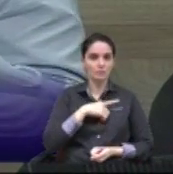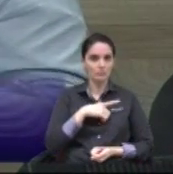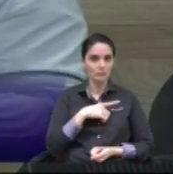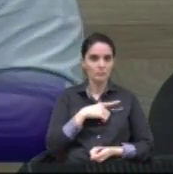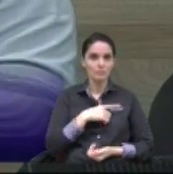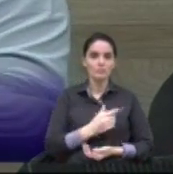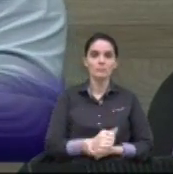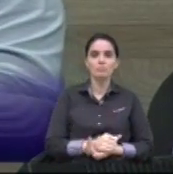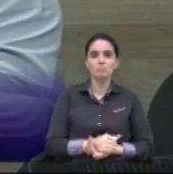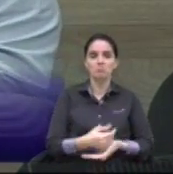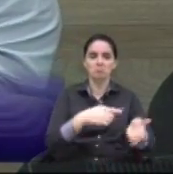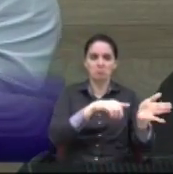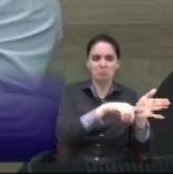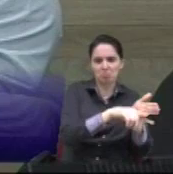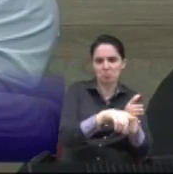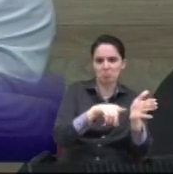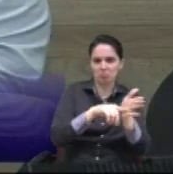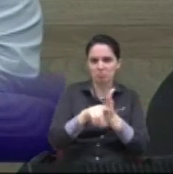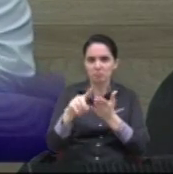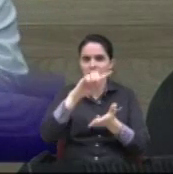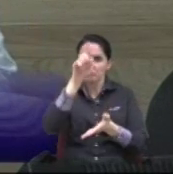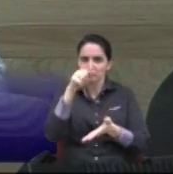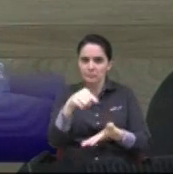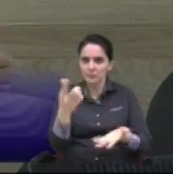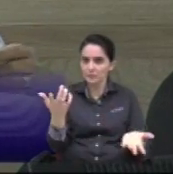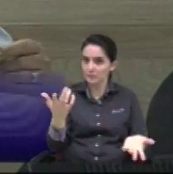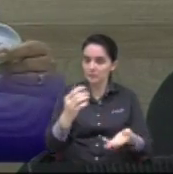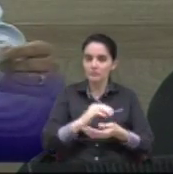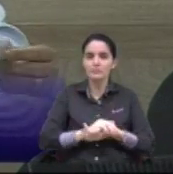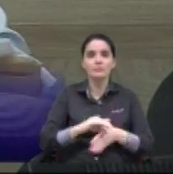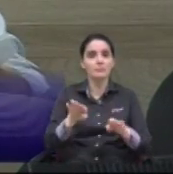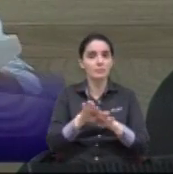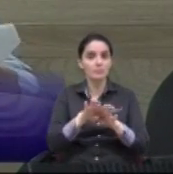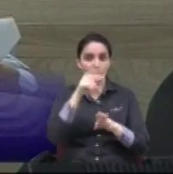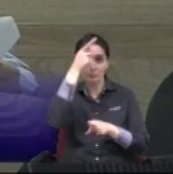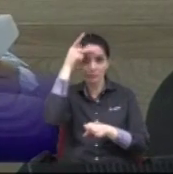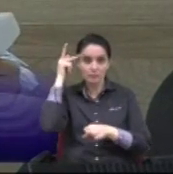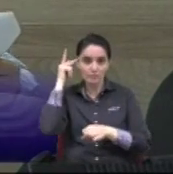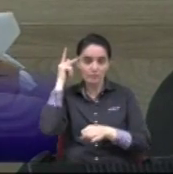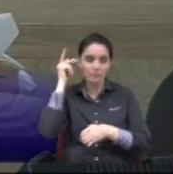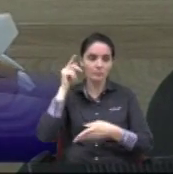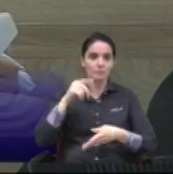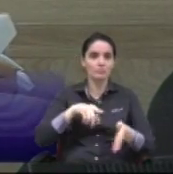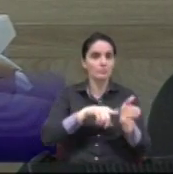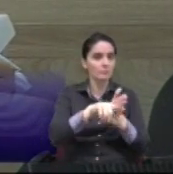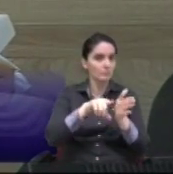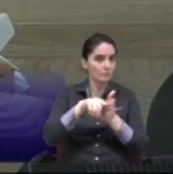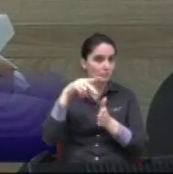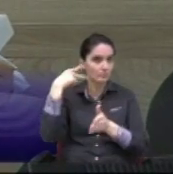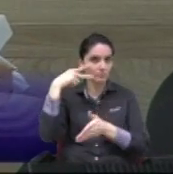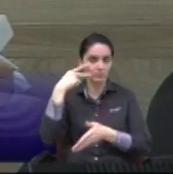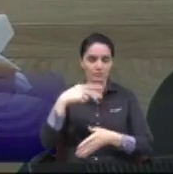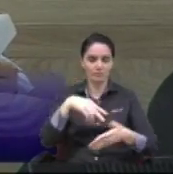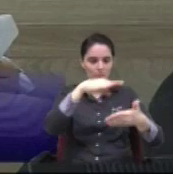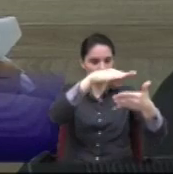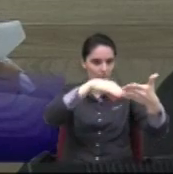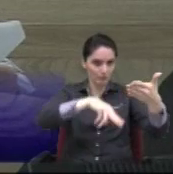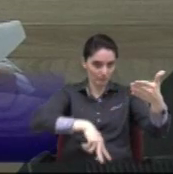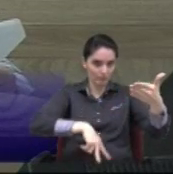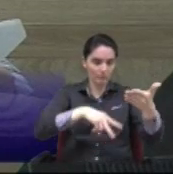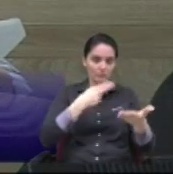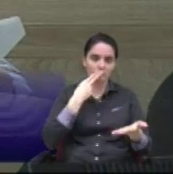algumas indagações e até mesmo pessoas nos nossos gabinetes. Diz assim: Excelentíssimo